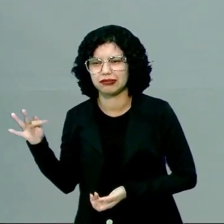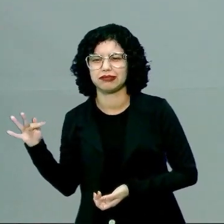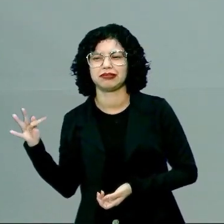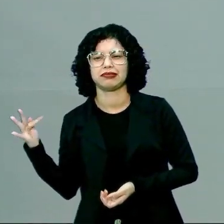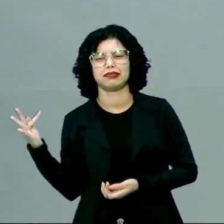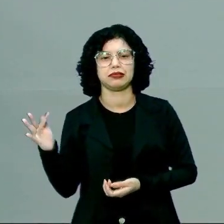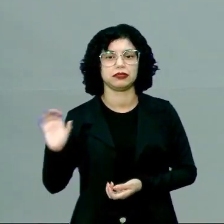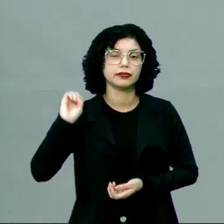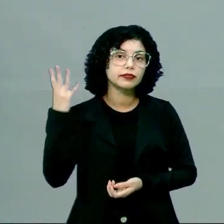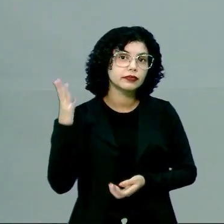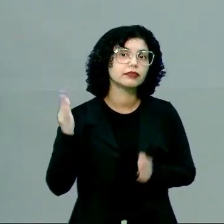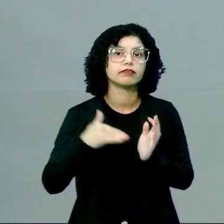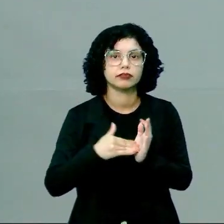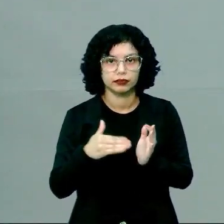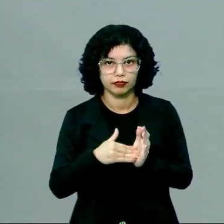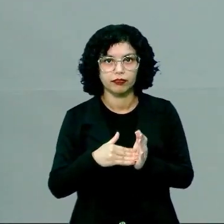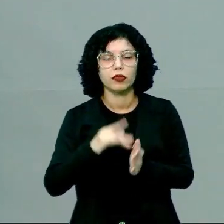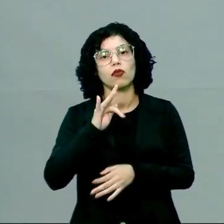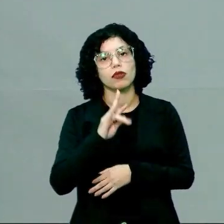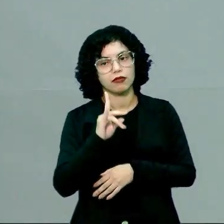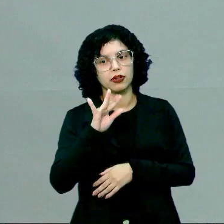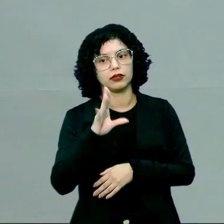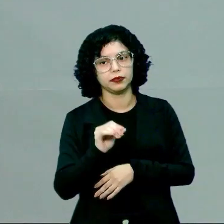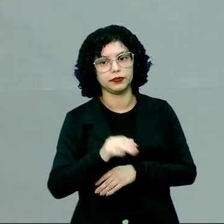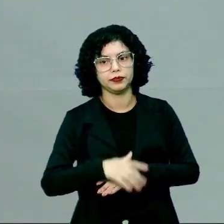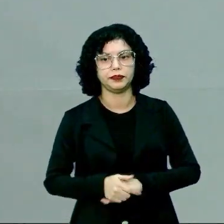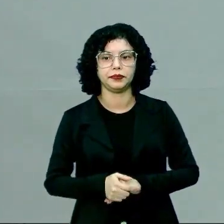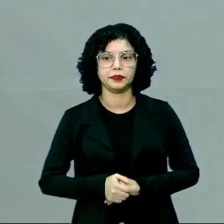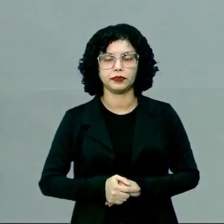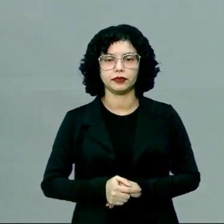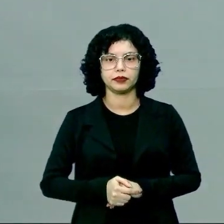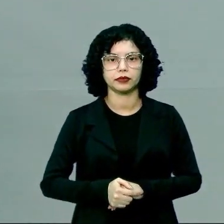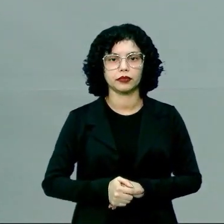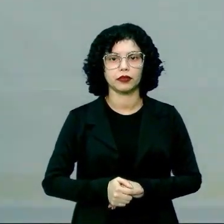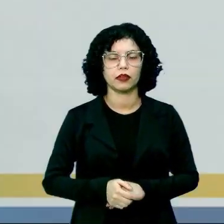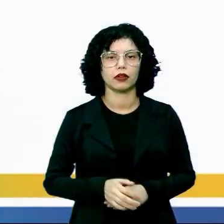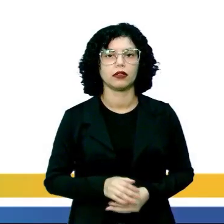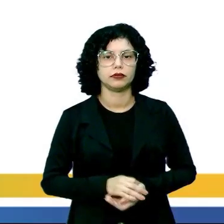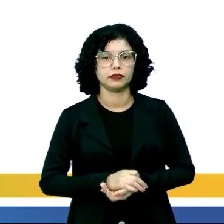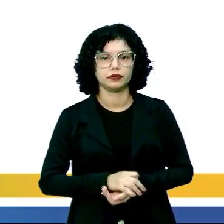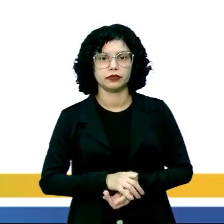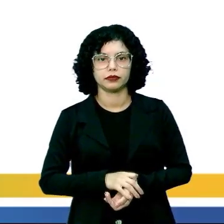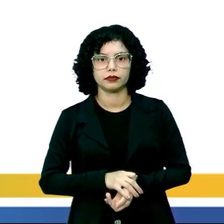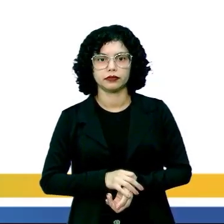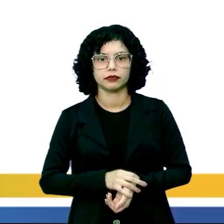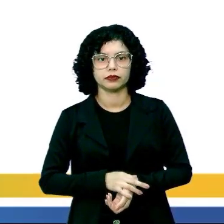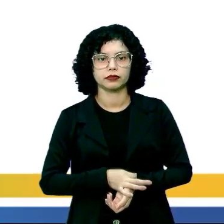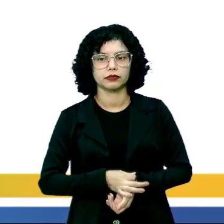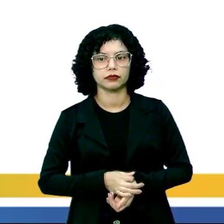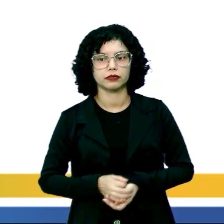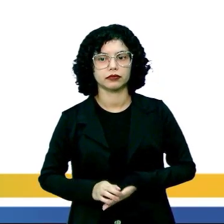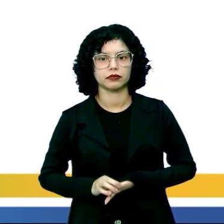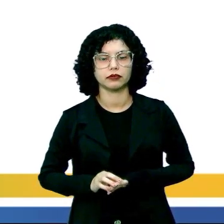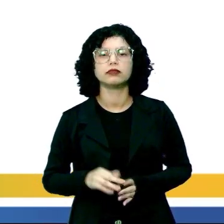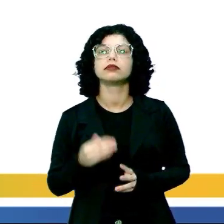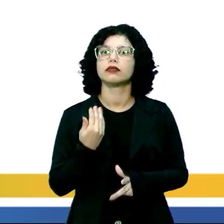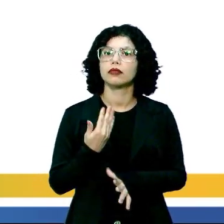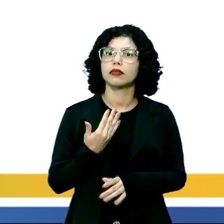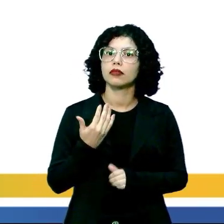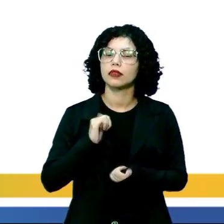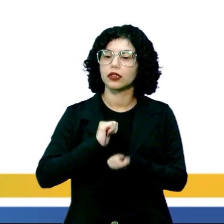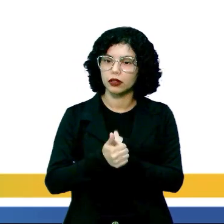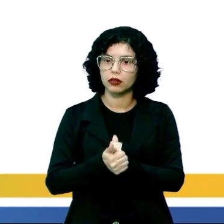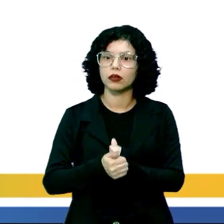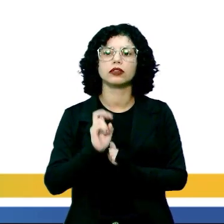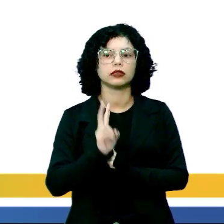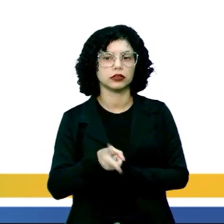pode ocasionar um infarto do miocárdio, tá? Então, tem que ter cuidado aí, alimentação saudável, pratique esporte,